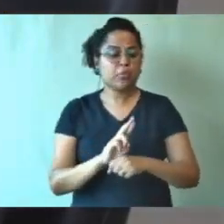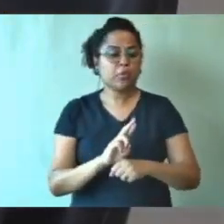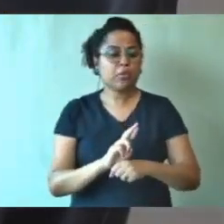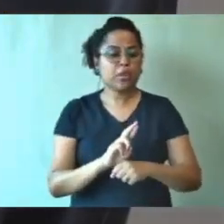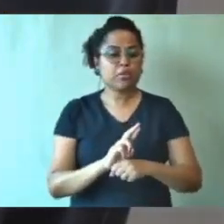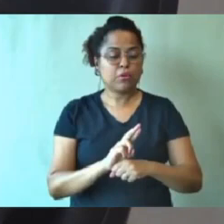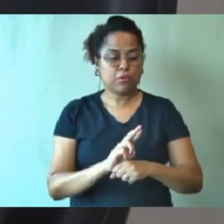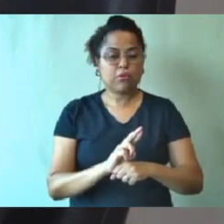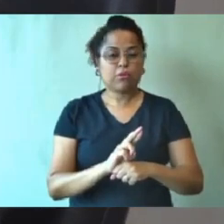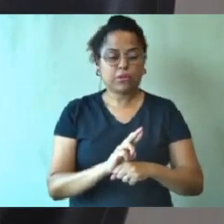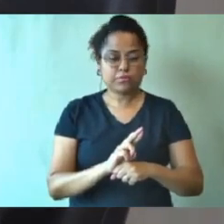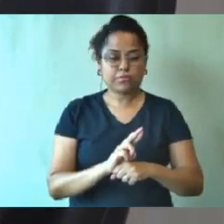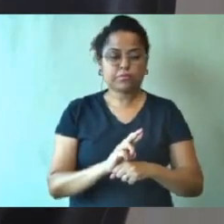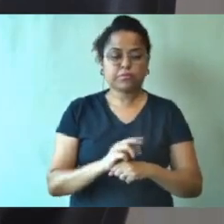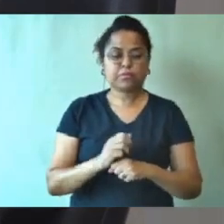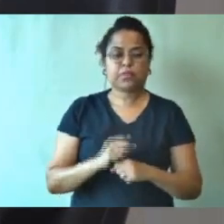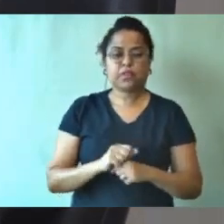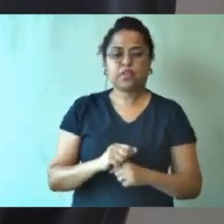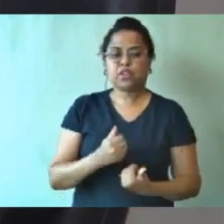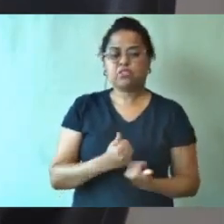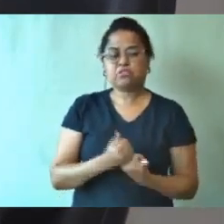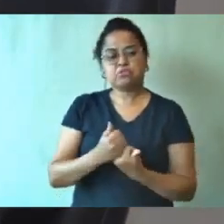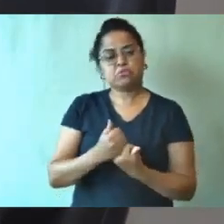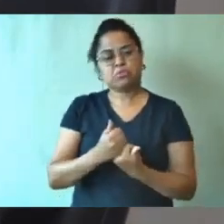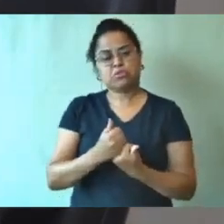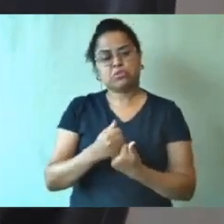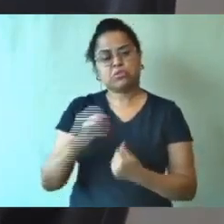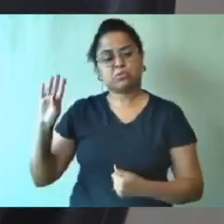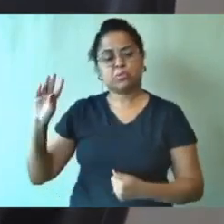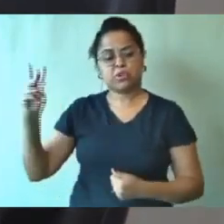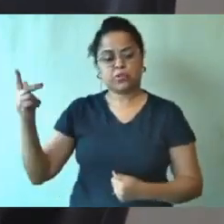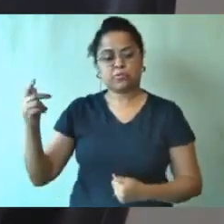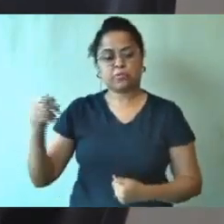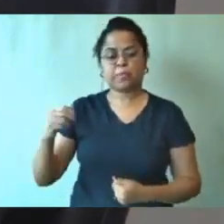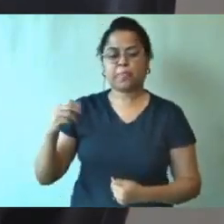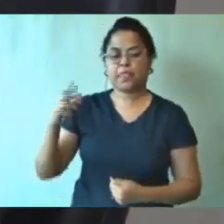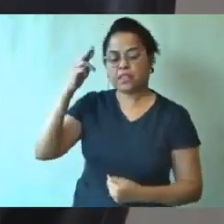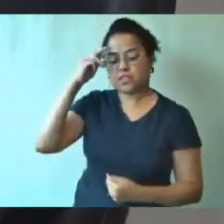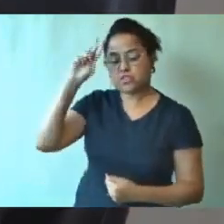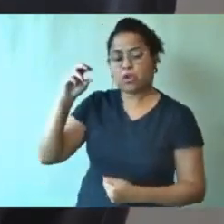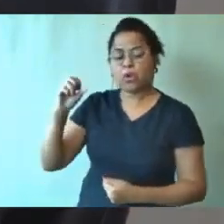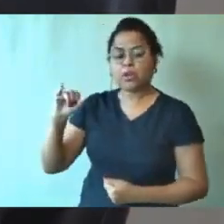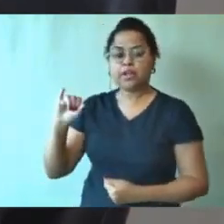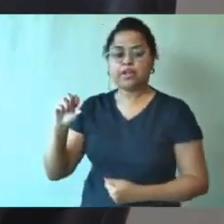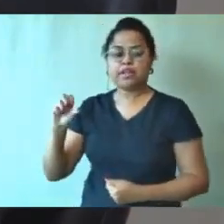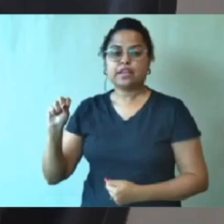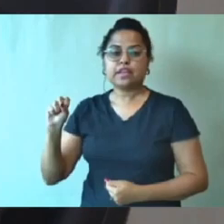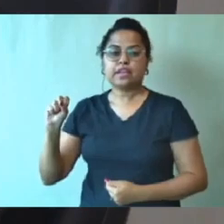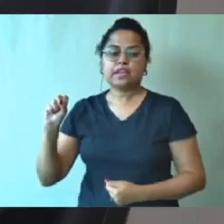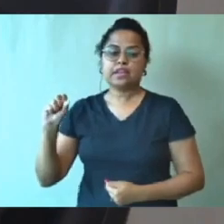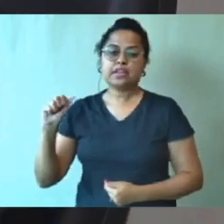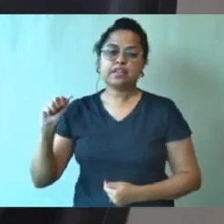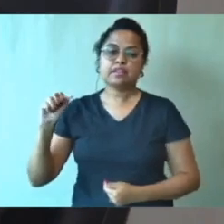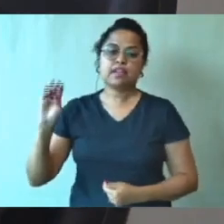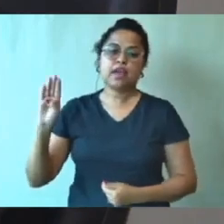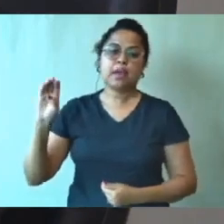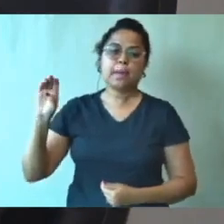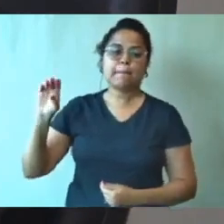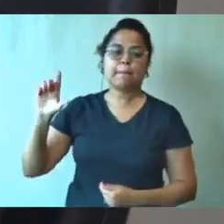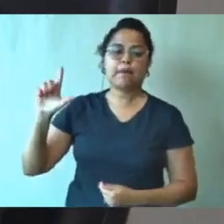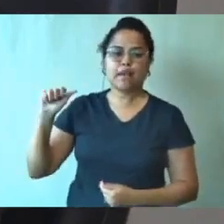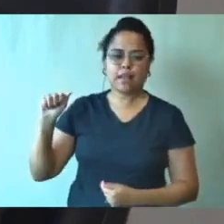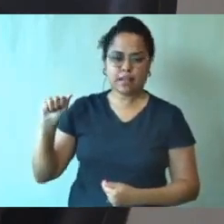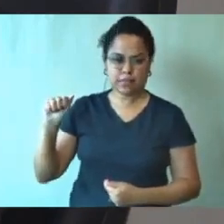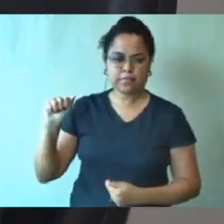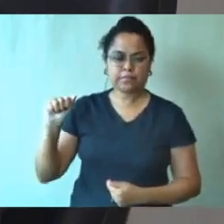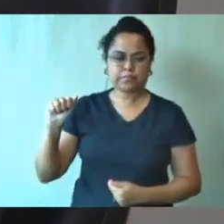Belo Horizonte e senhora Isabela Santos e Nunes Romualdo. Segundo,